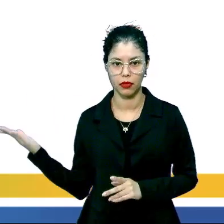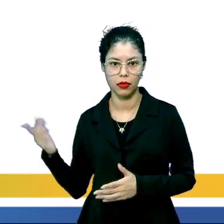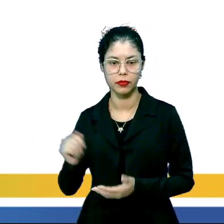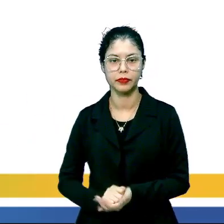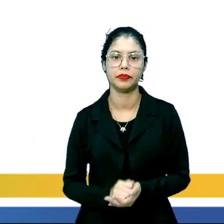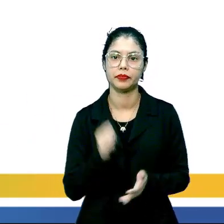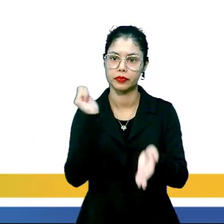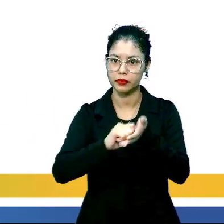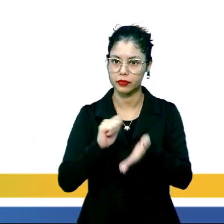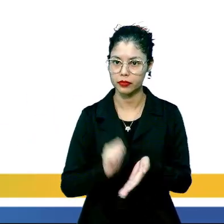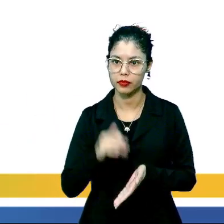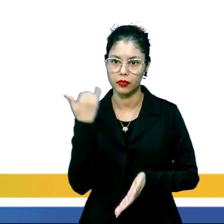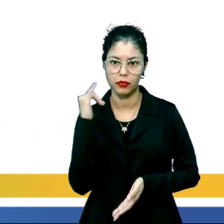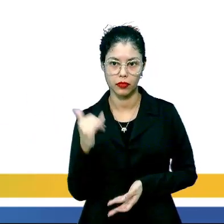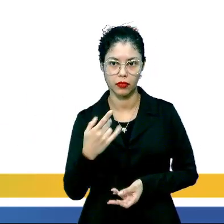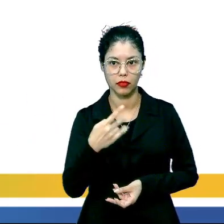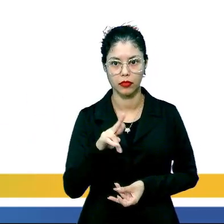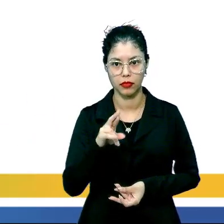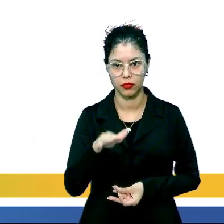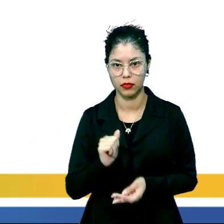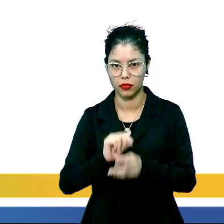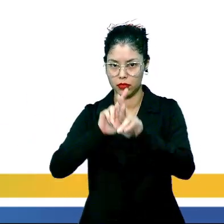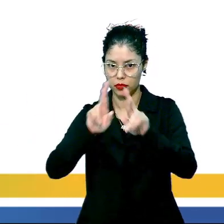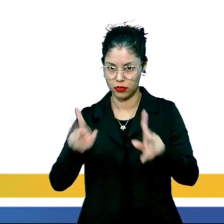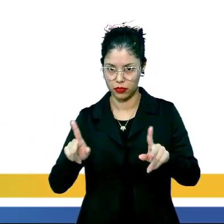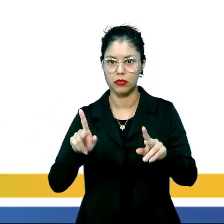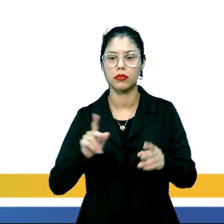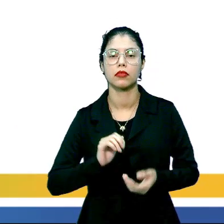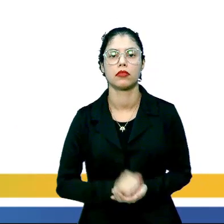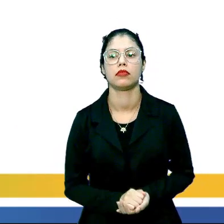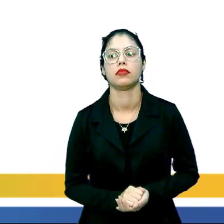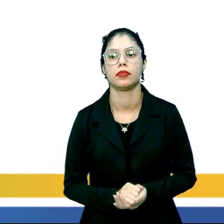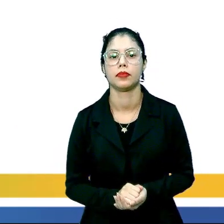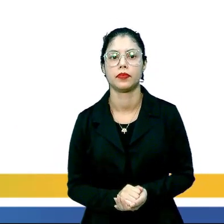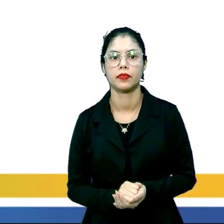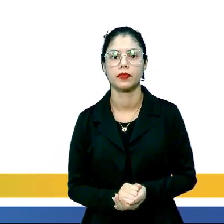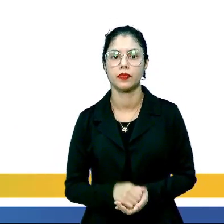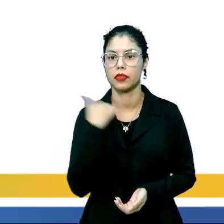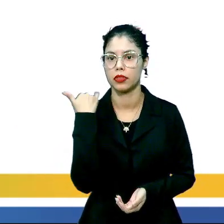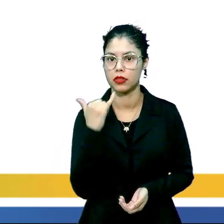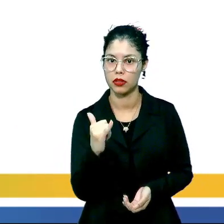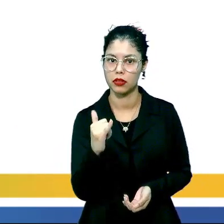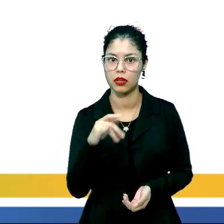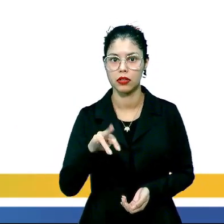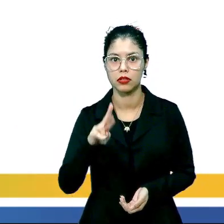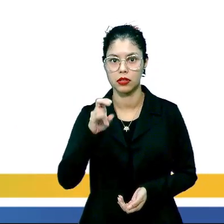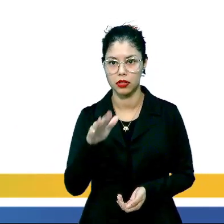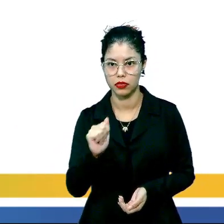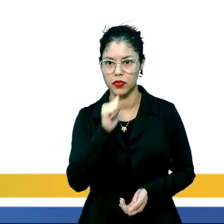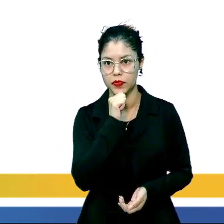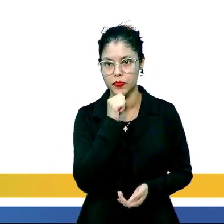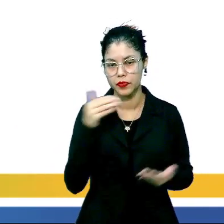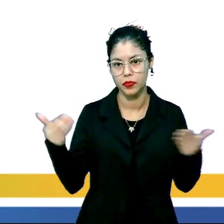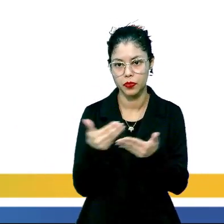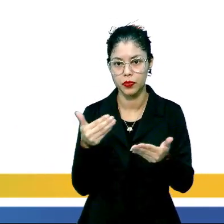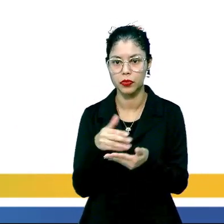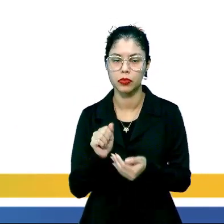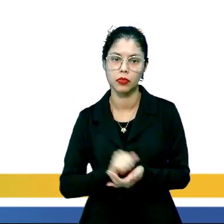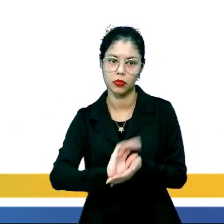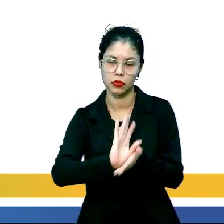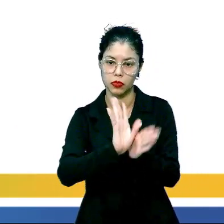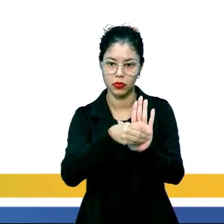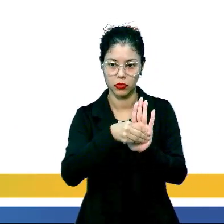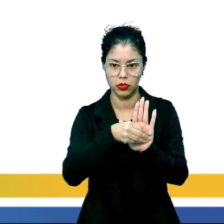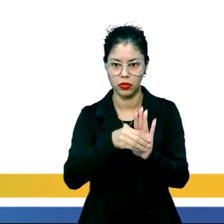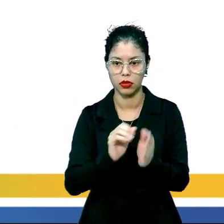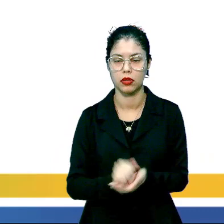vamos escrever energia potencial gravitacional diferente da energia cinética. Agora nós vamos aplicar a